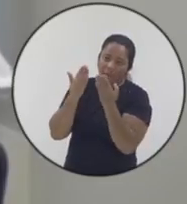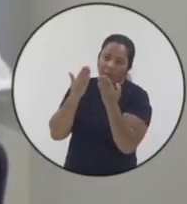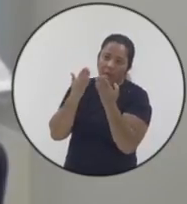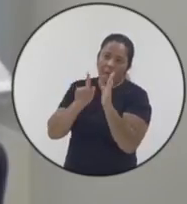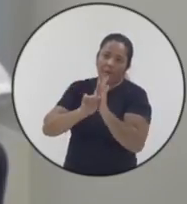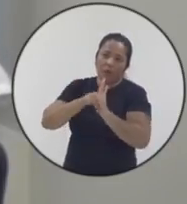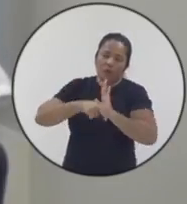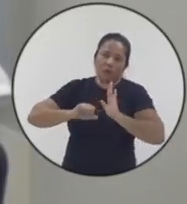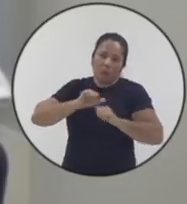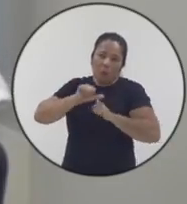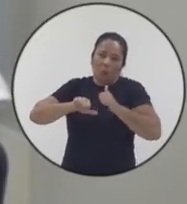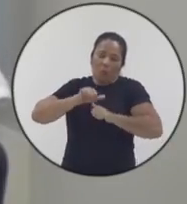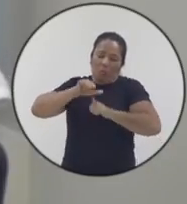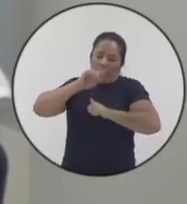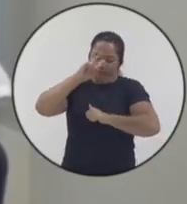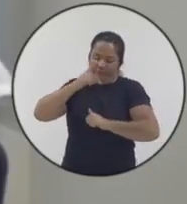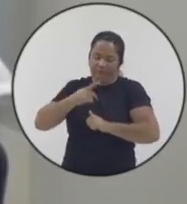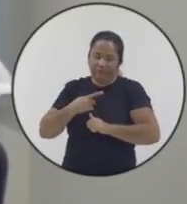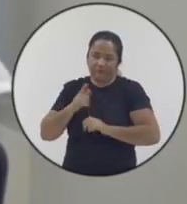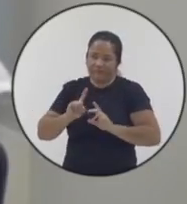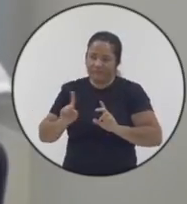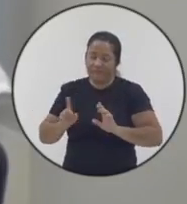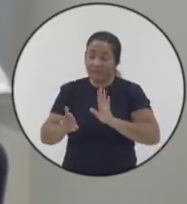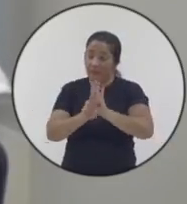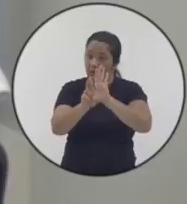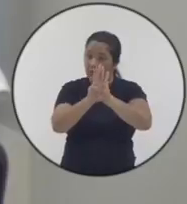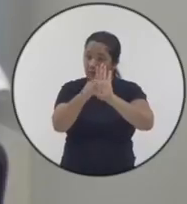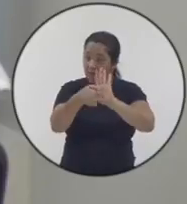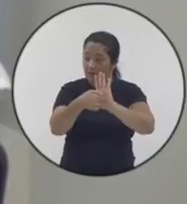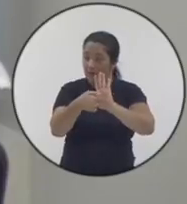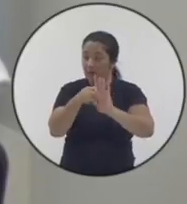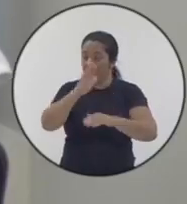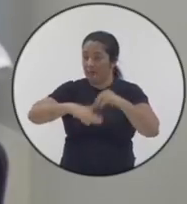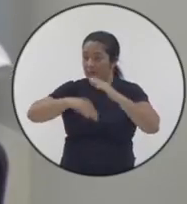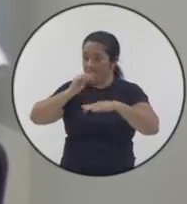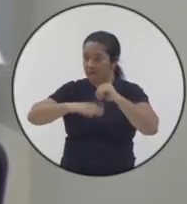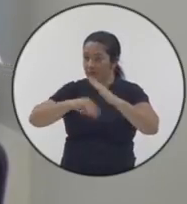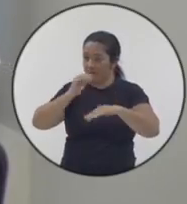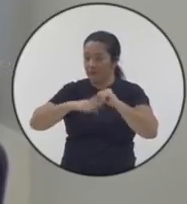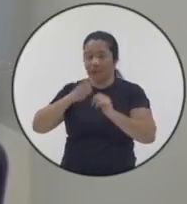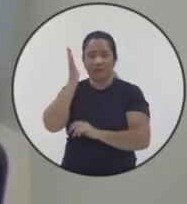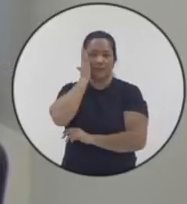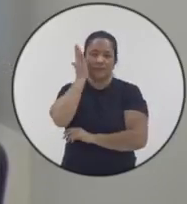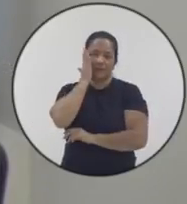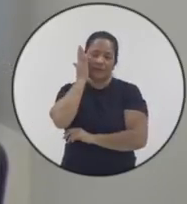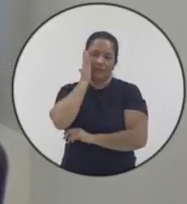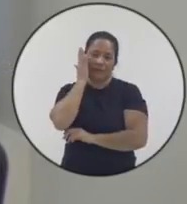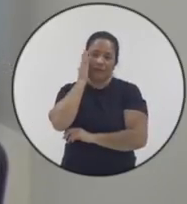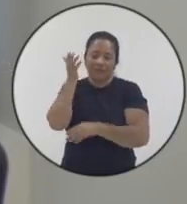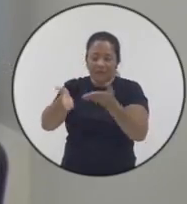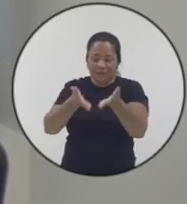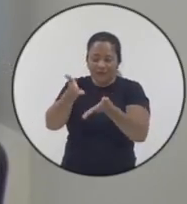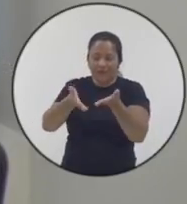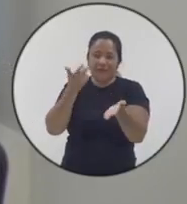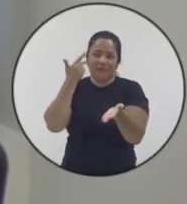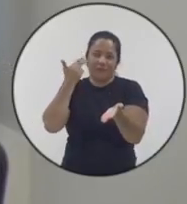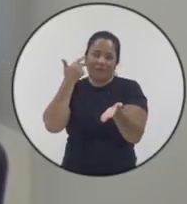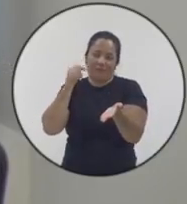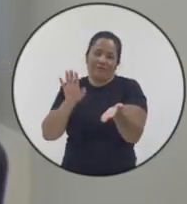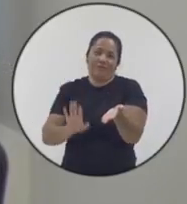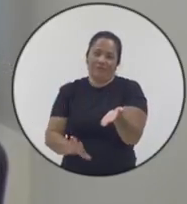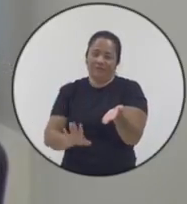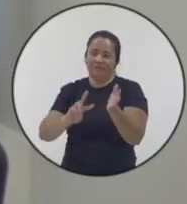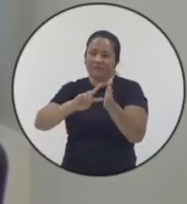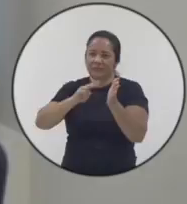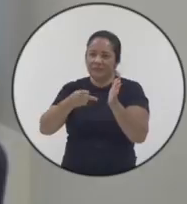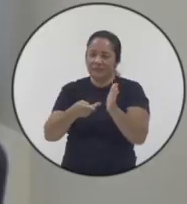um norte, uma referência para muitos profissionais que estão ali atendendo na ponta. Para a gente, é um sinal